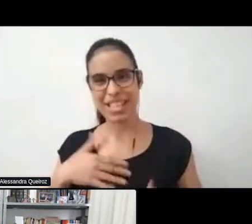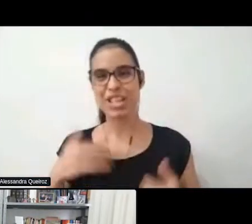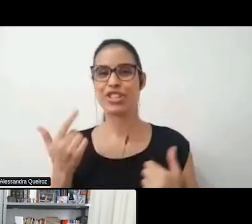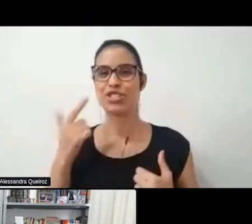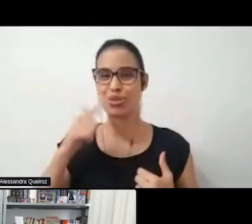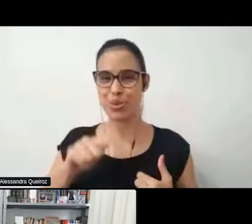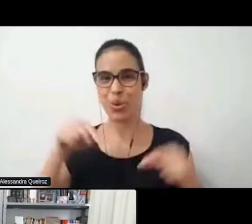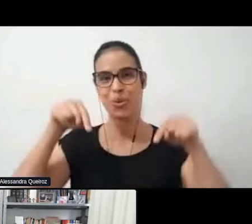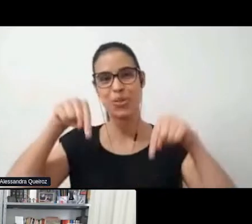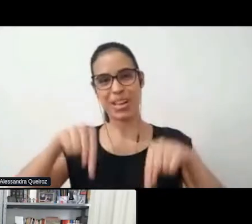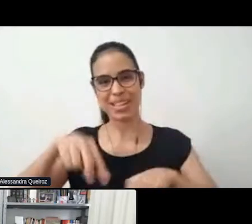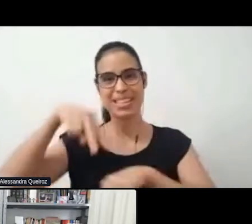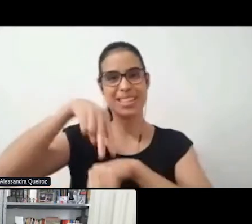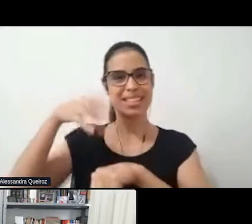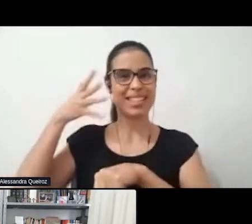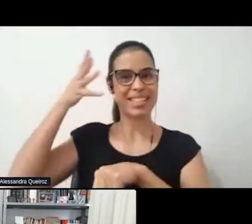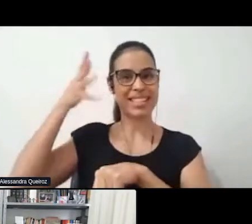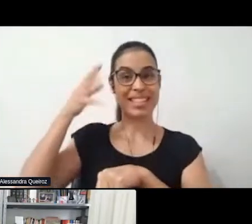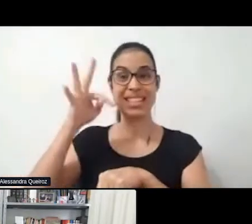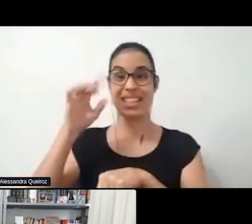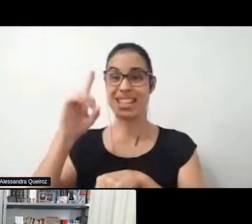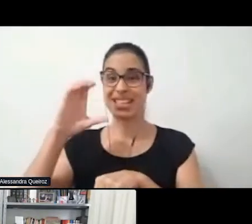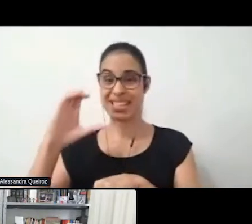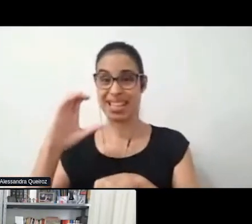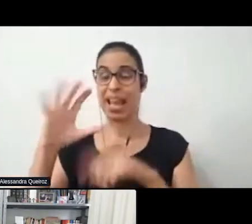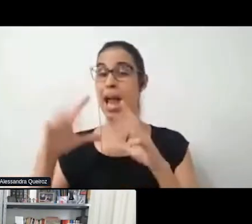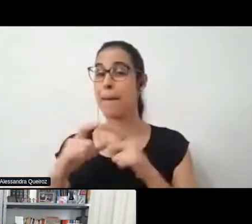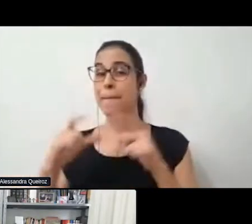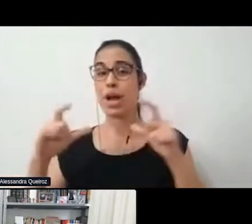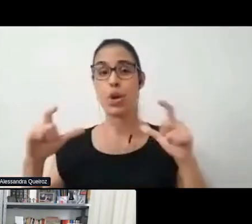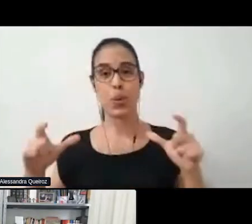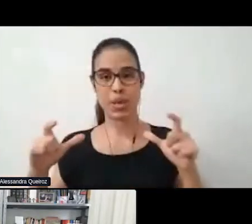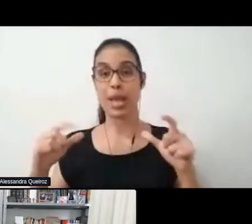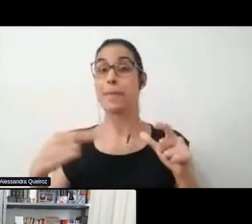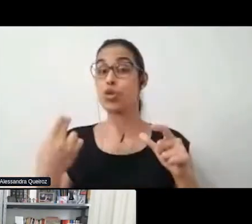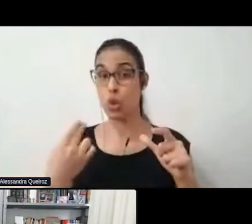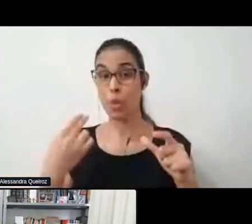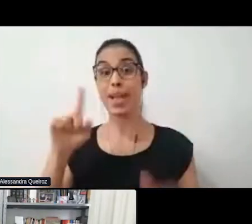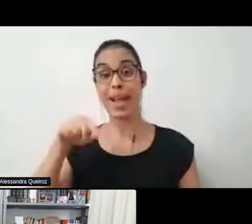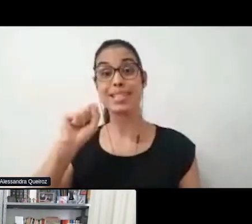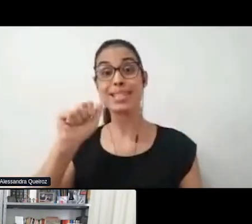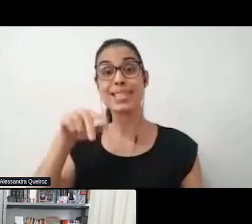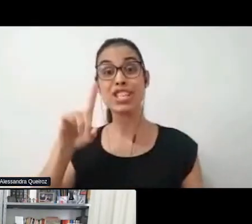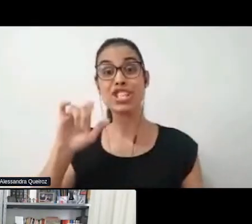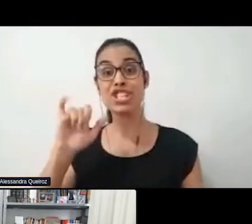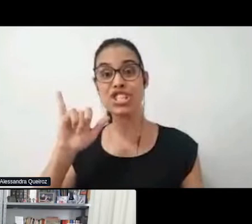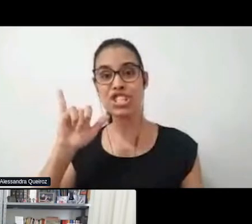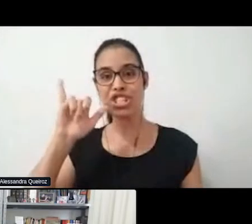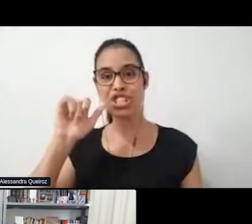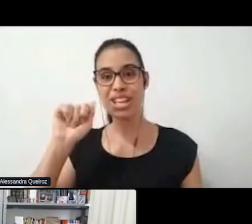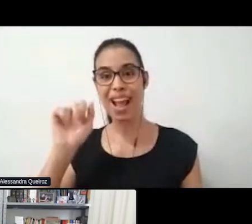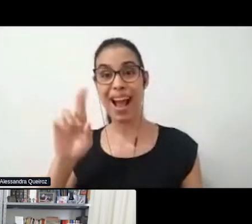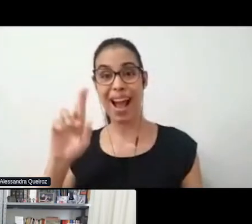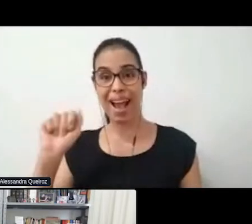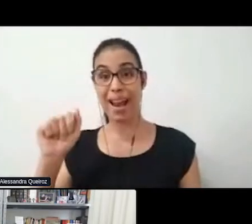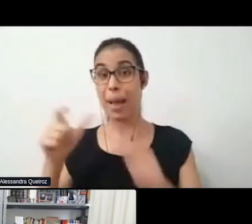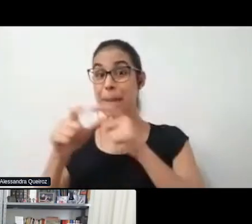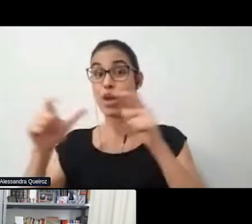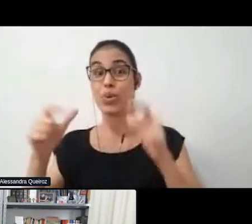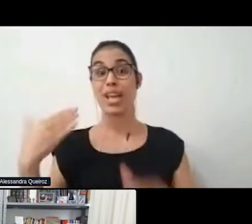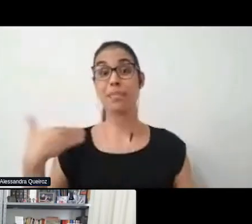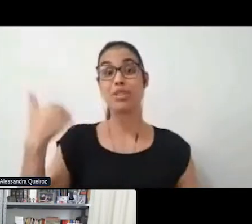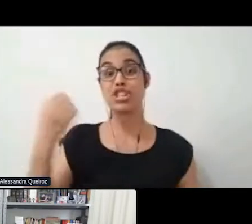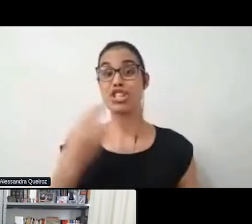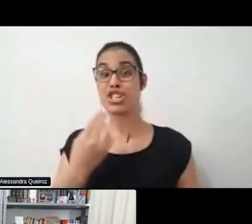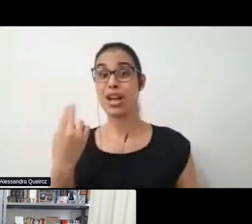Sandiara, mas todo mundo me conhece como Sandy. Já estou até mais acostumada com Sandy do que Sandiara. Sabe quando o pai ou mãe